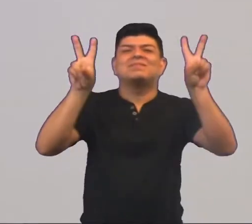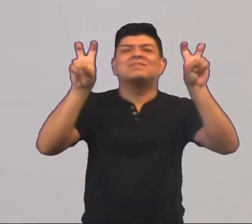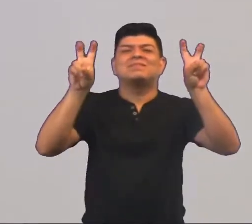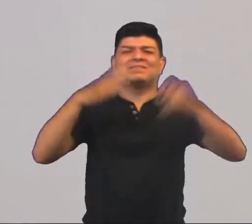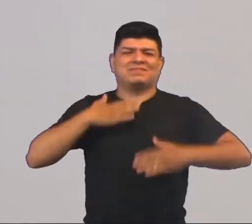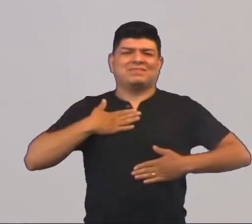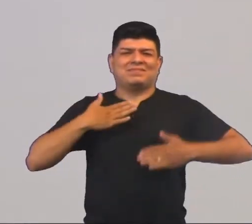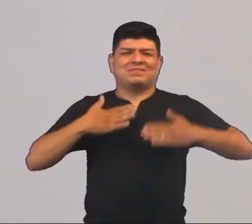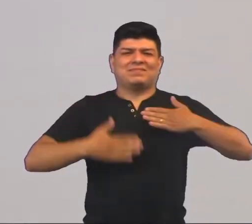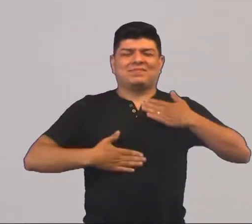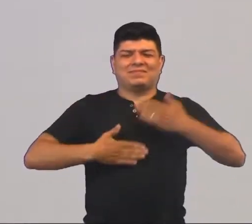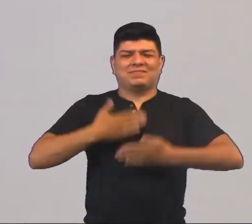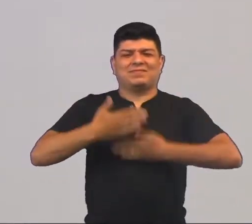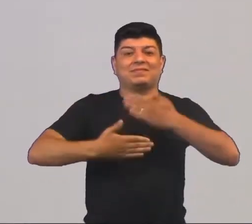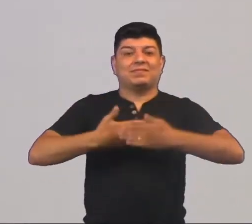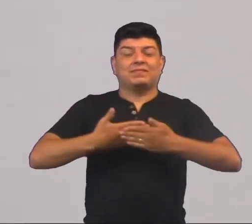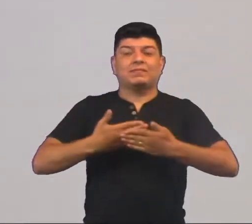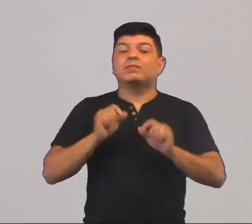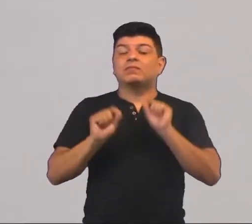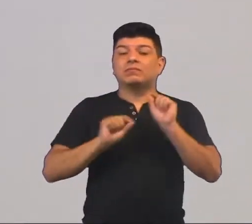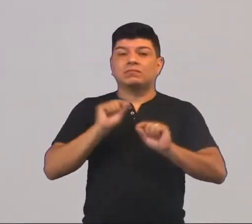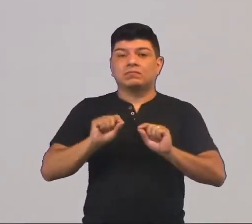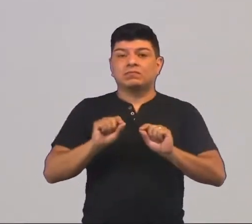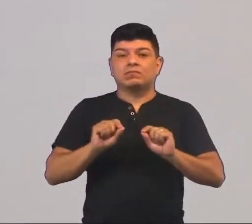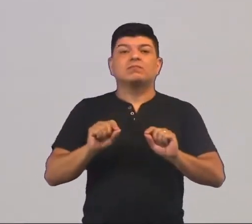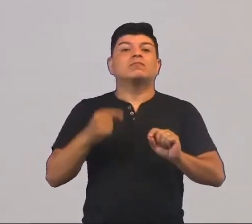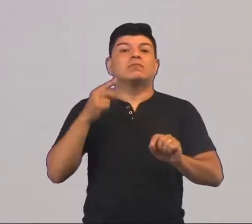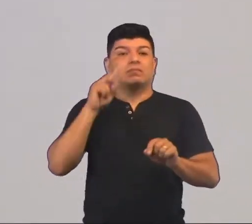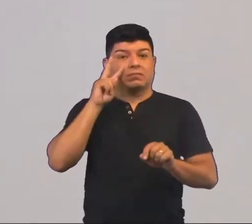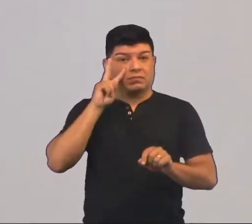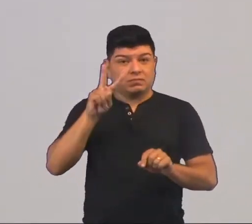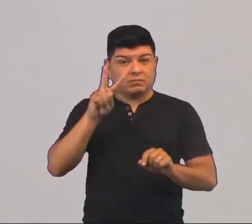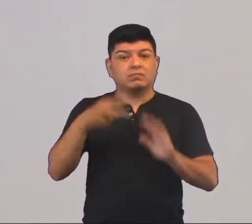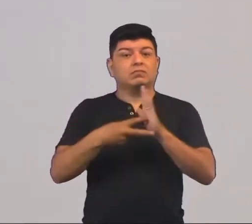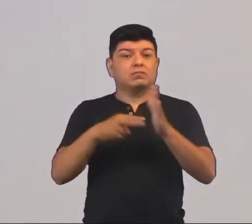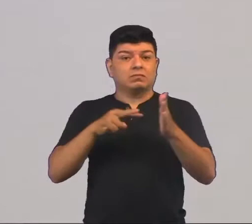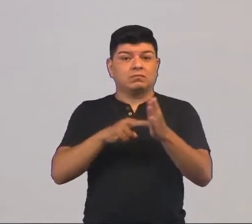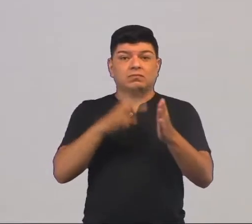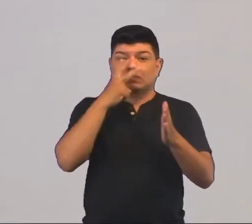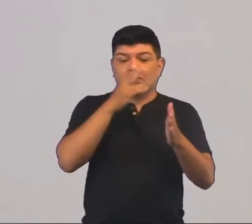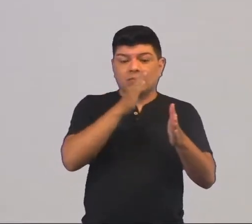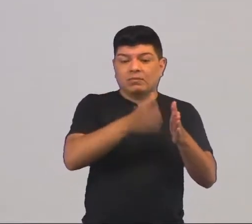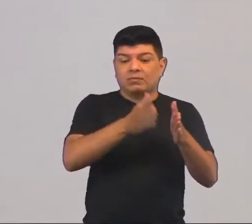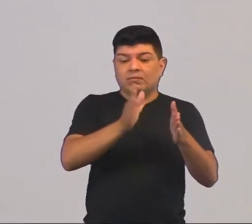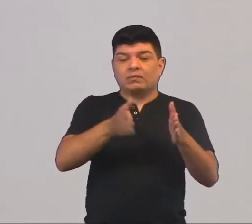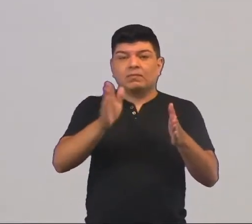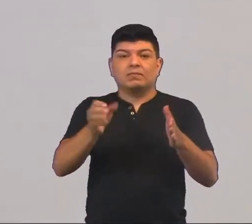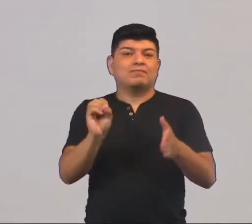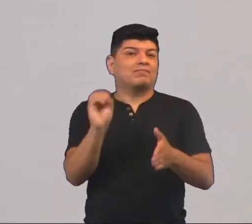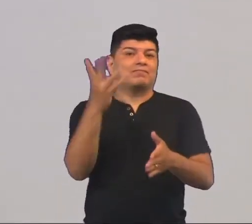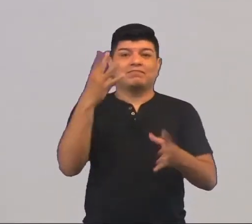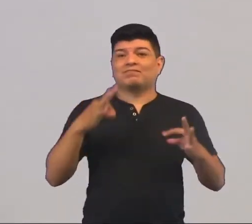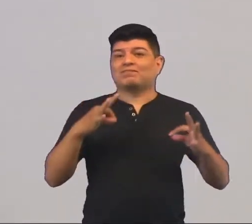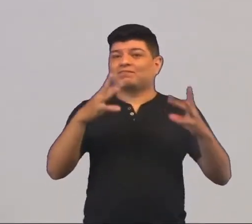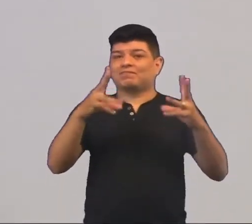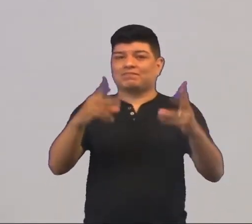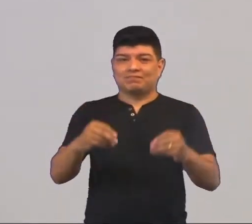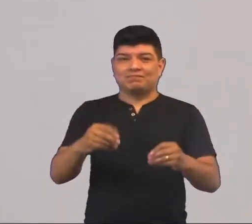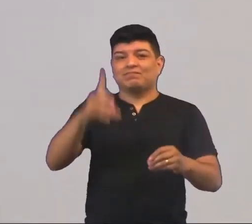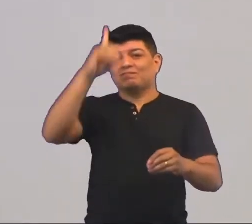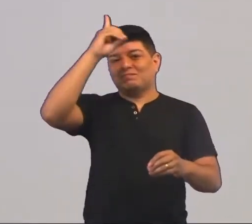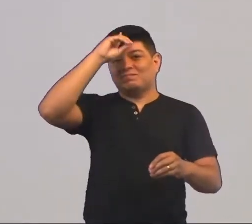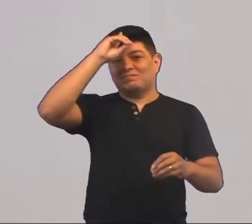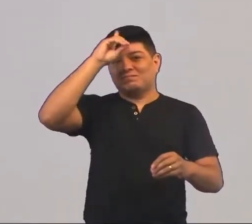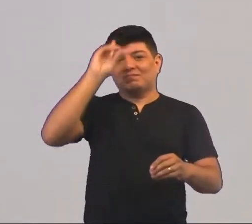puberdade. Na aula anterior, nós vimos o que é um pouco essa puberdade. É uma fase que acontece com toda pessoa